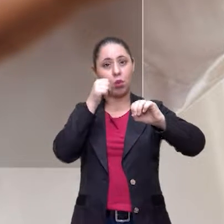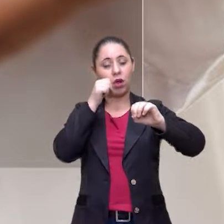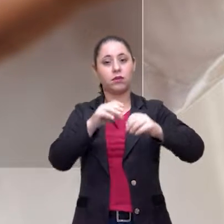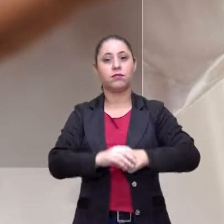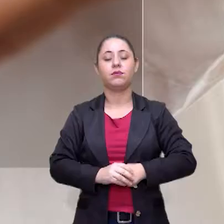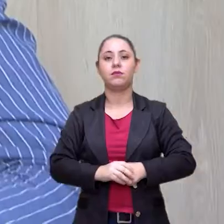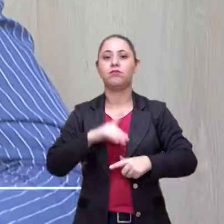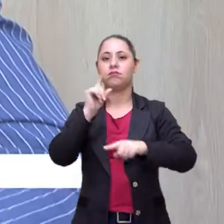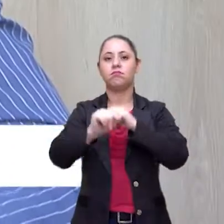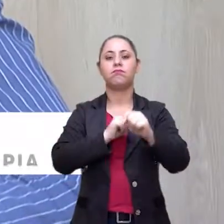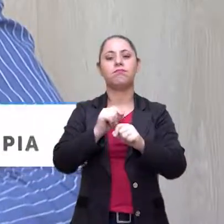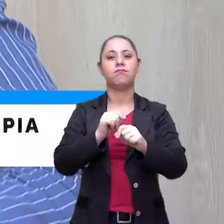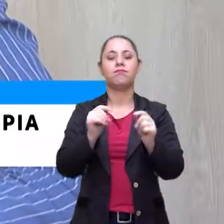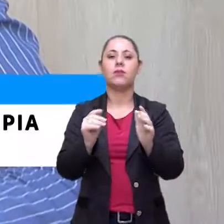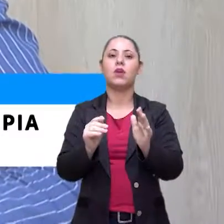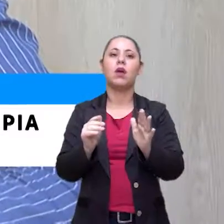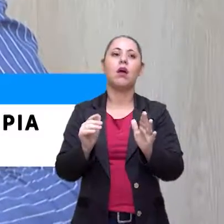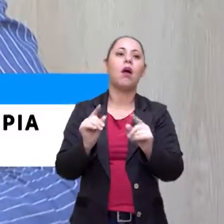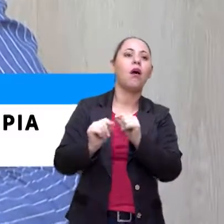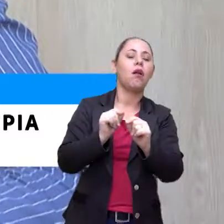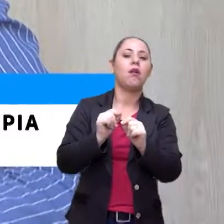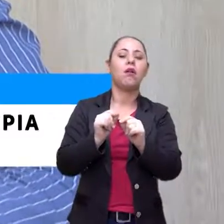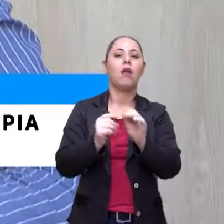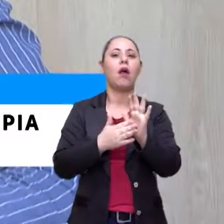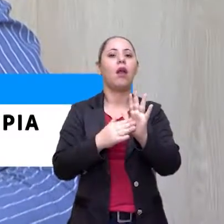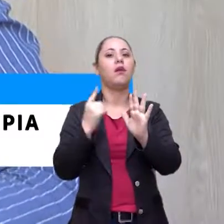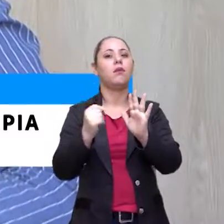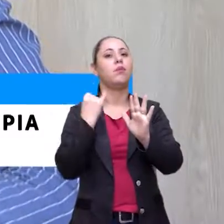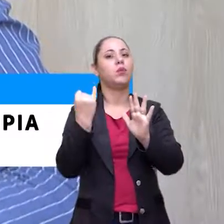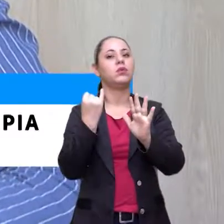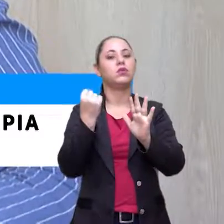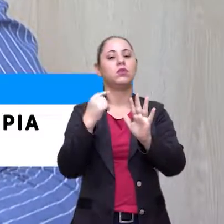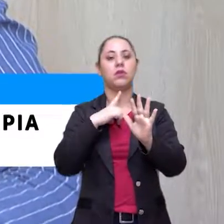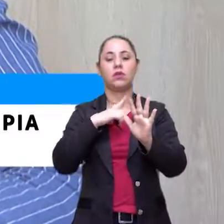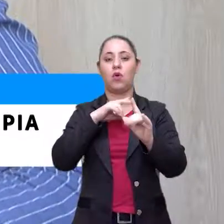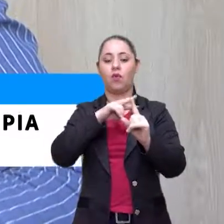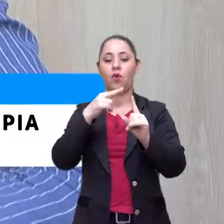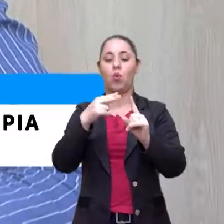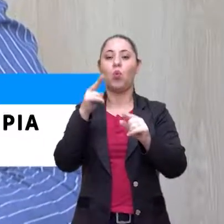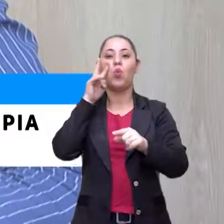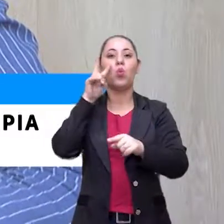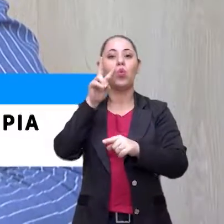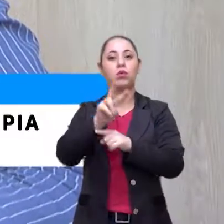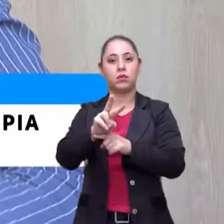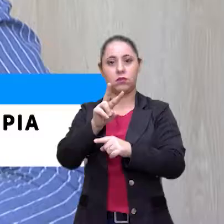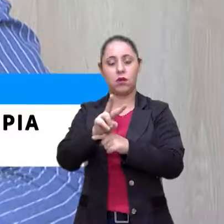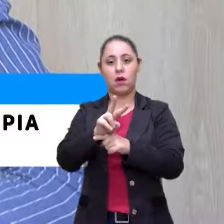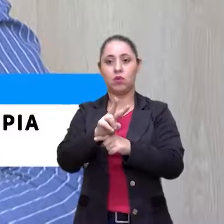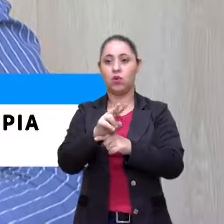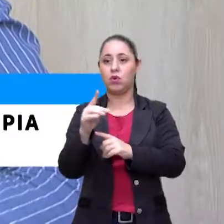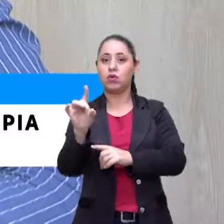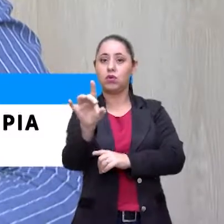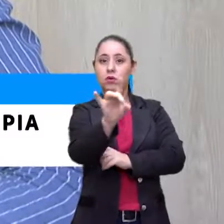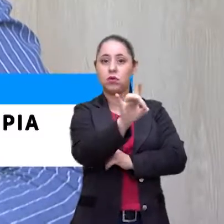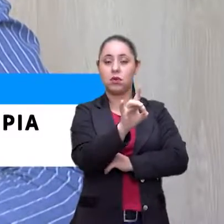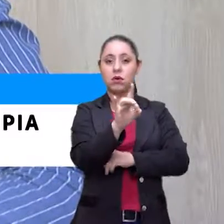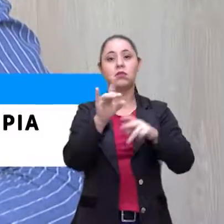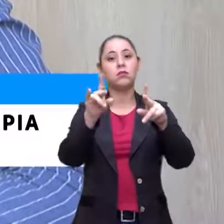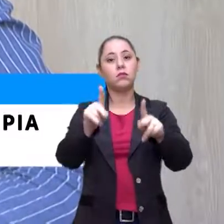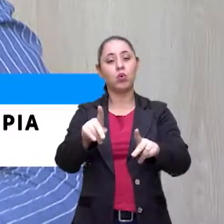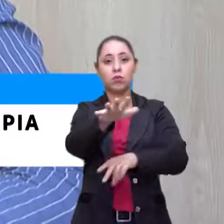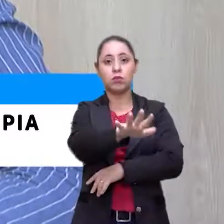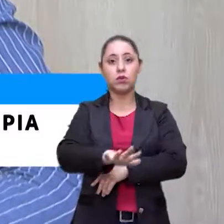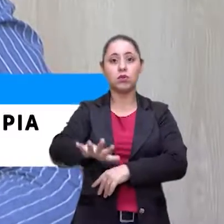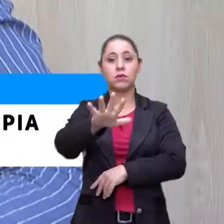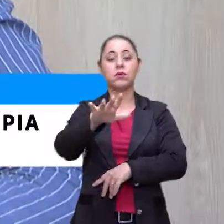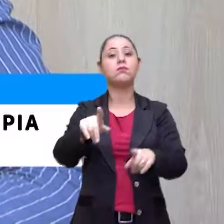20.470 em mulheres. Essa iniciativa ela é muito importante, visando ter esse cuidado